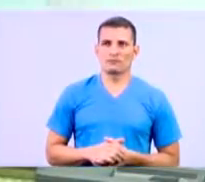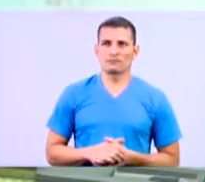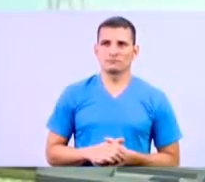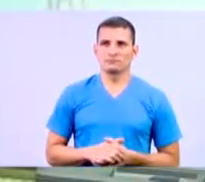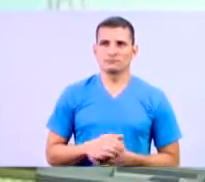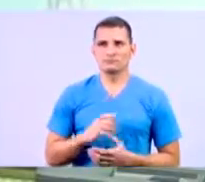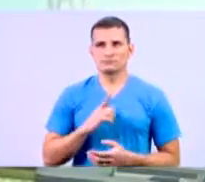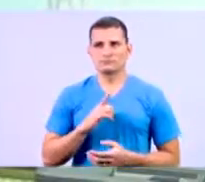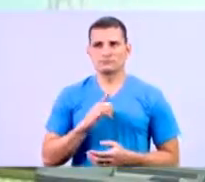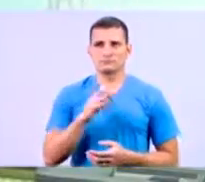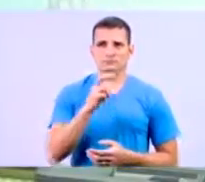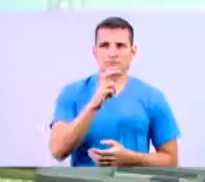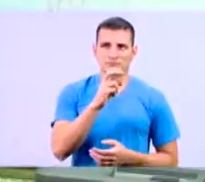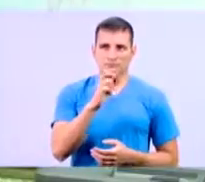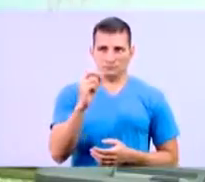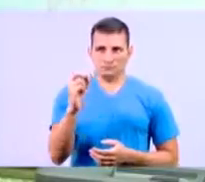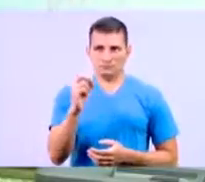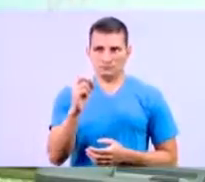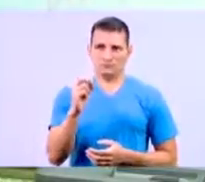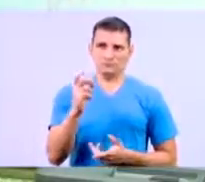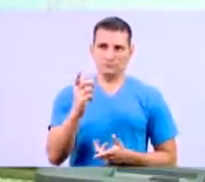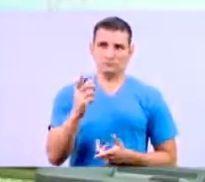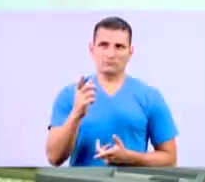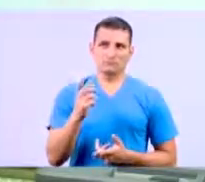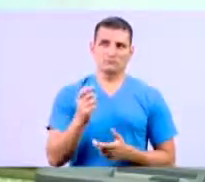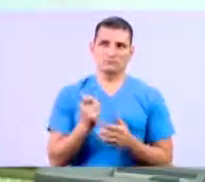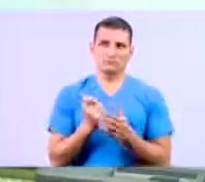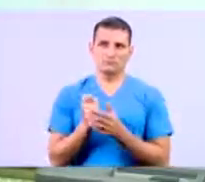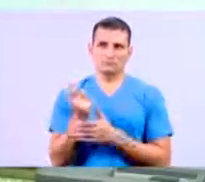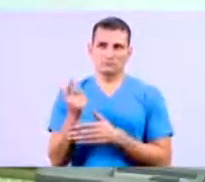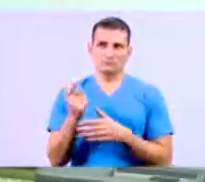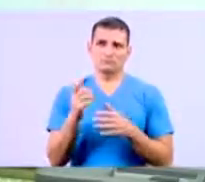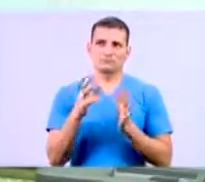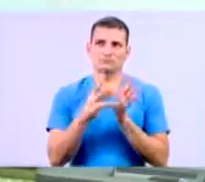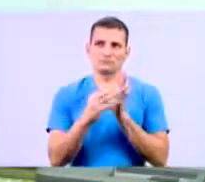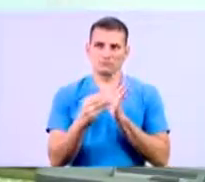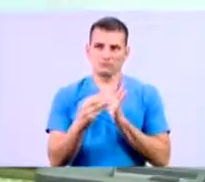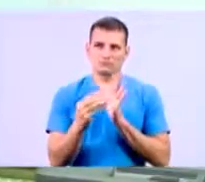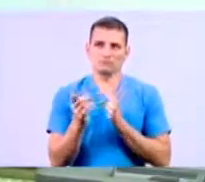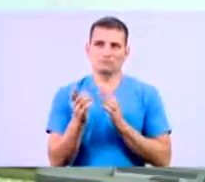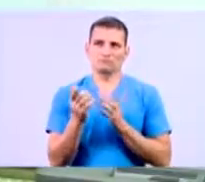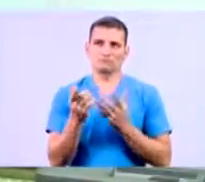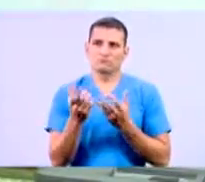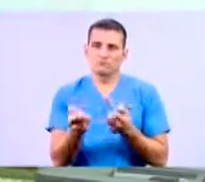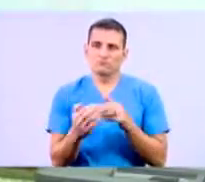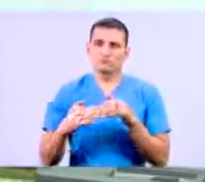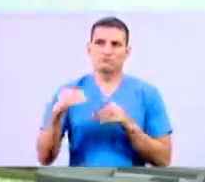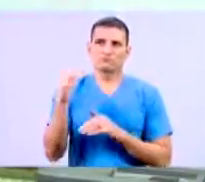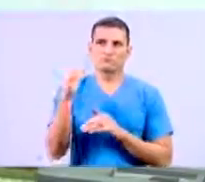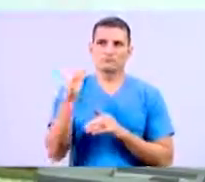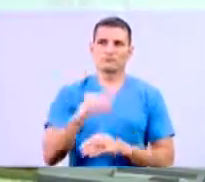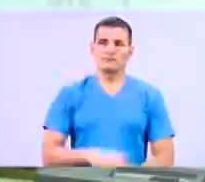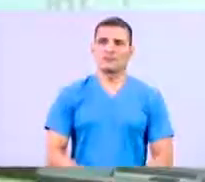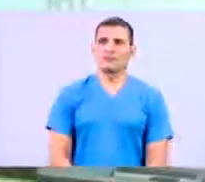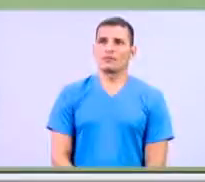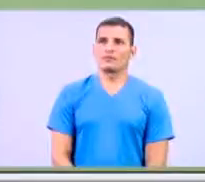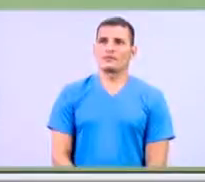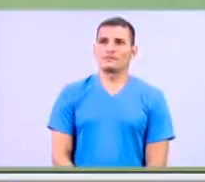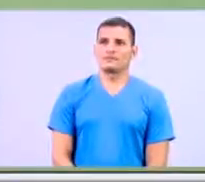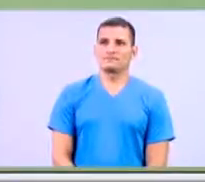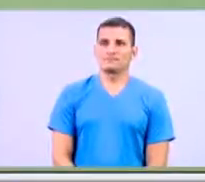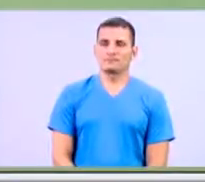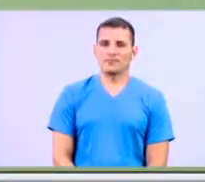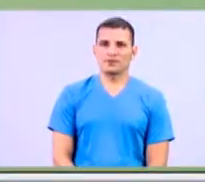gente tem uma demanda de 500, então vamos ter que comprar um modelo que suporte mais do que isso, ok? Legal. Então,